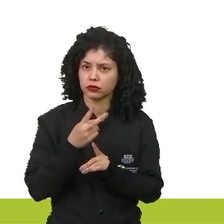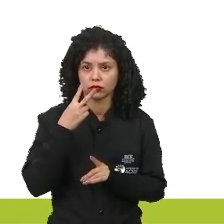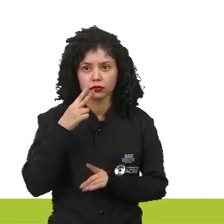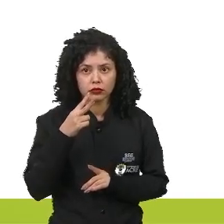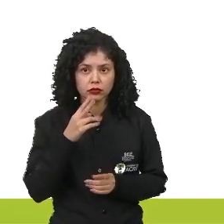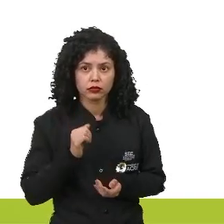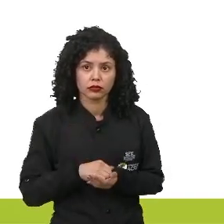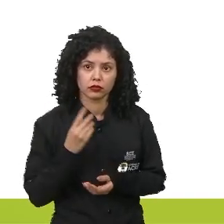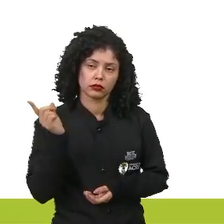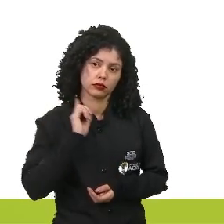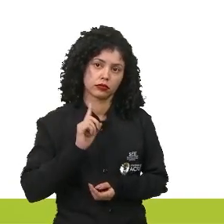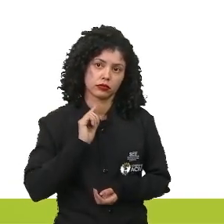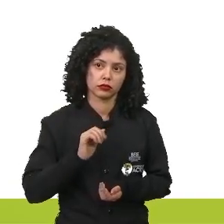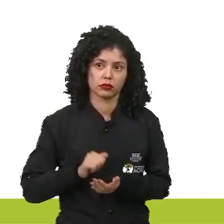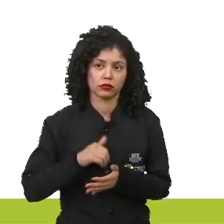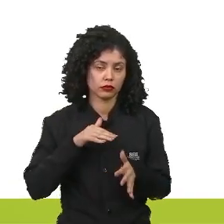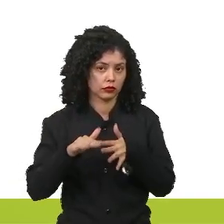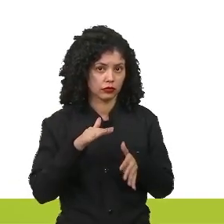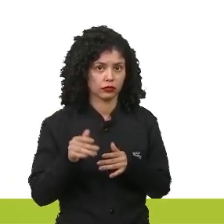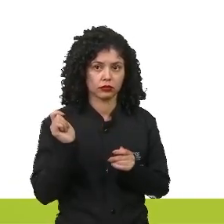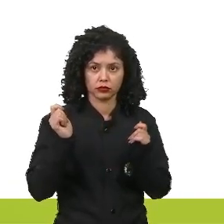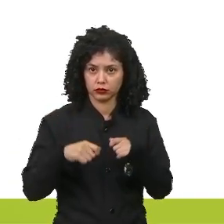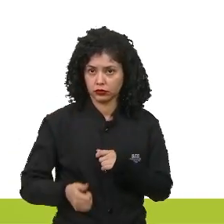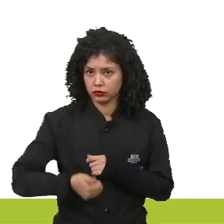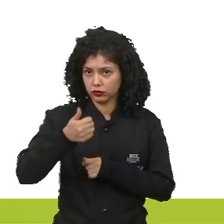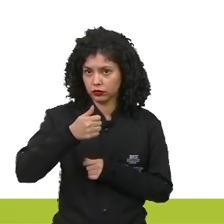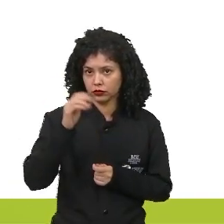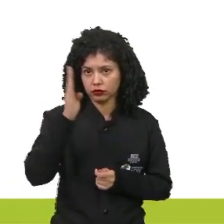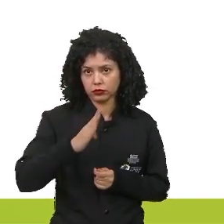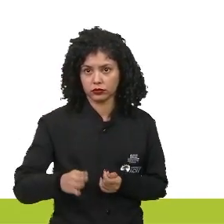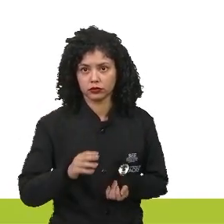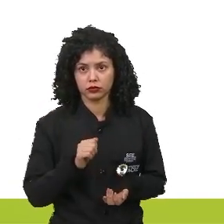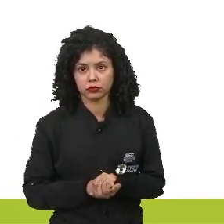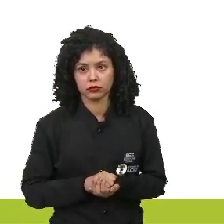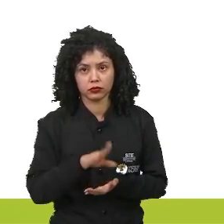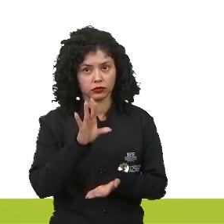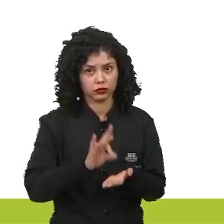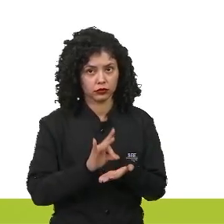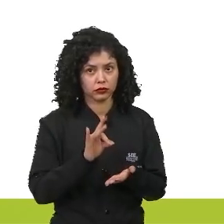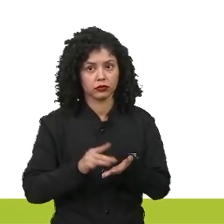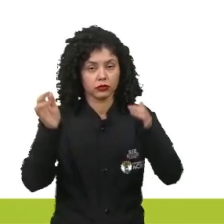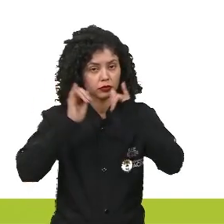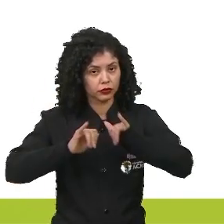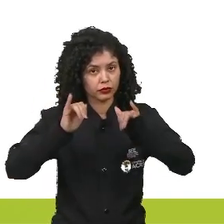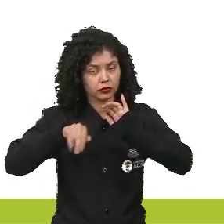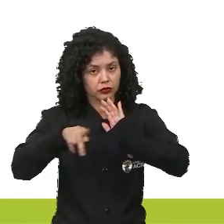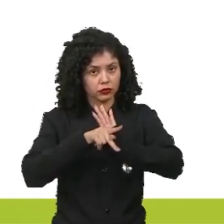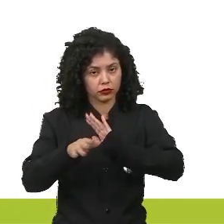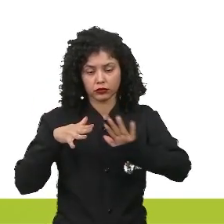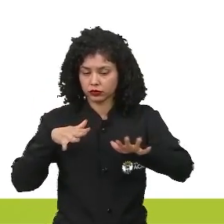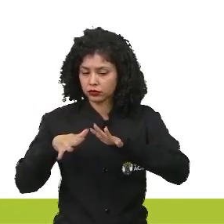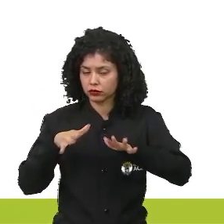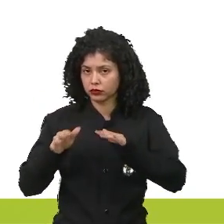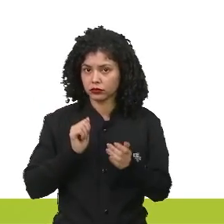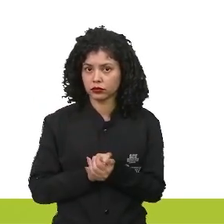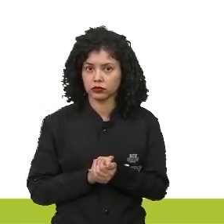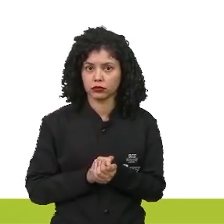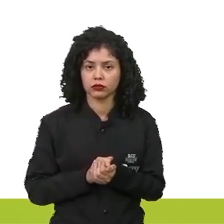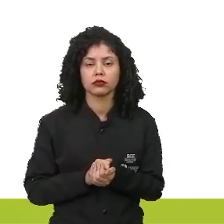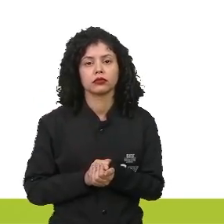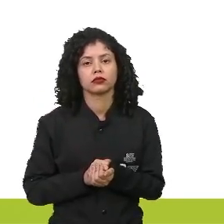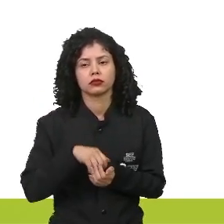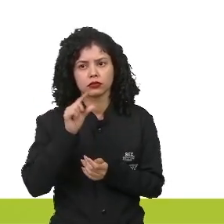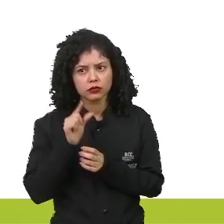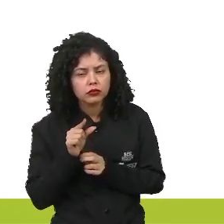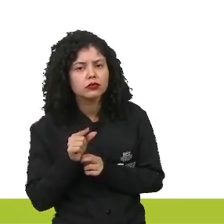Conjuração Mineira como movimento precursor do positivismo brasileiro, ao fato da proclamação da República ter sido um movimento de poucas raízes populares